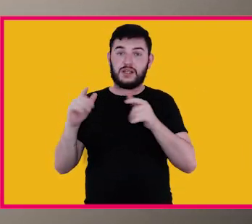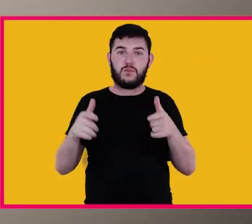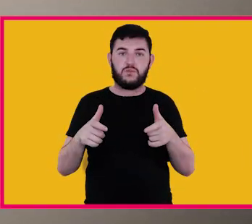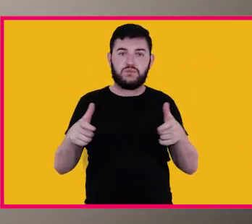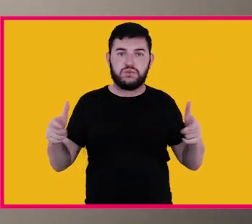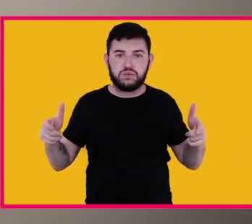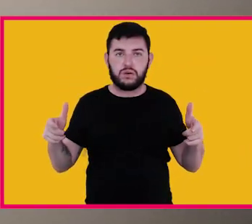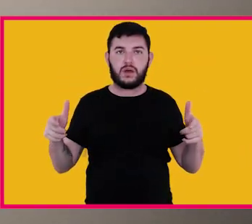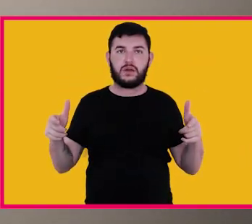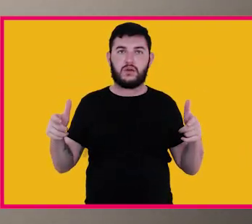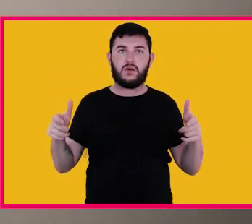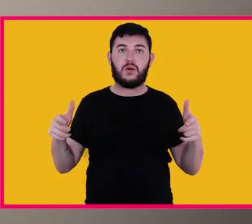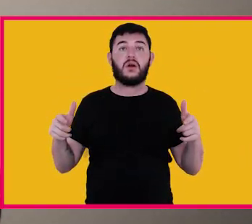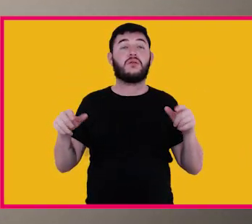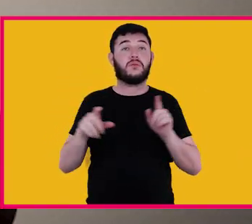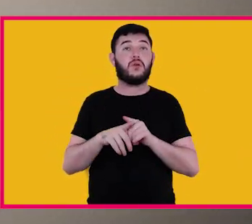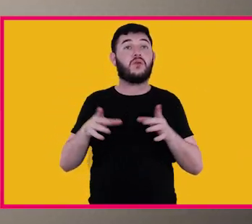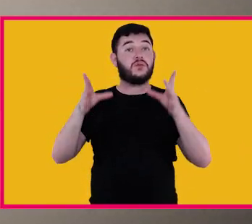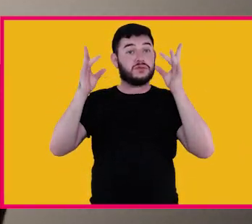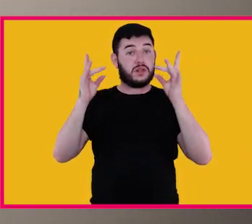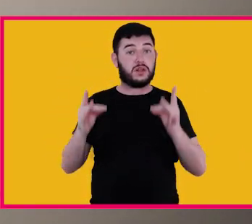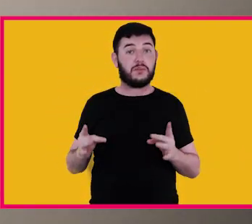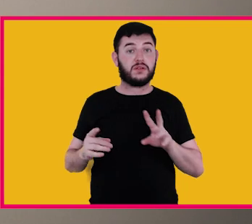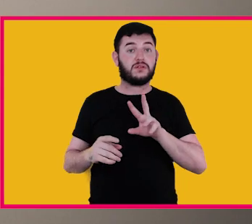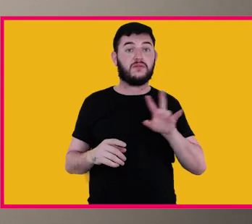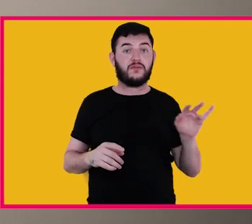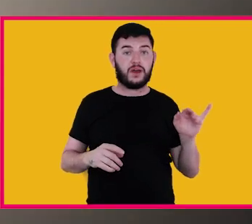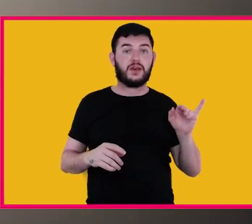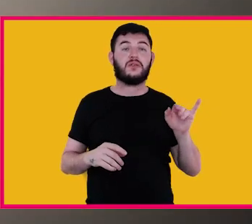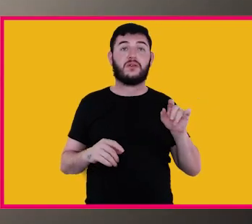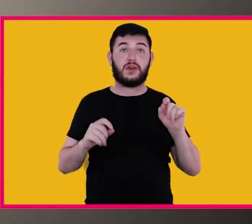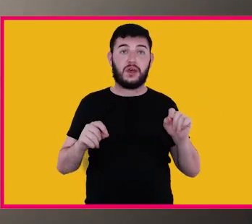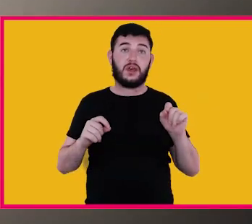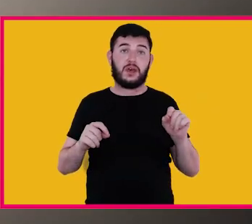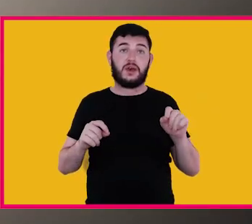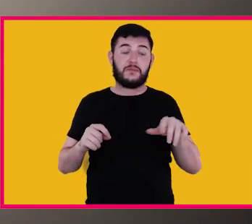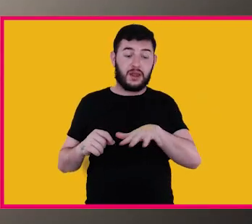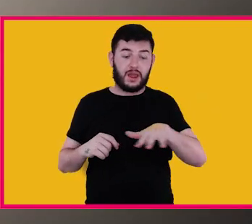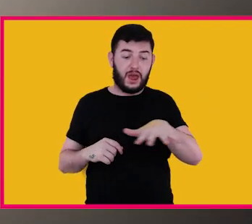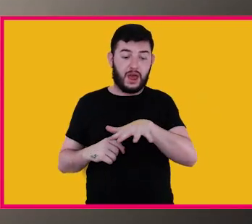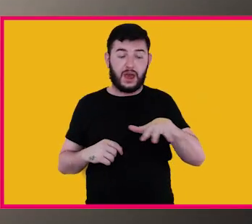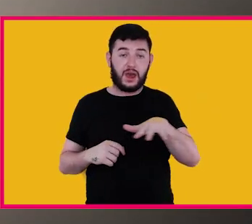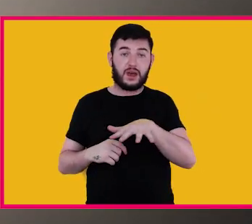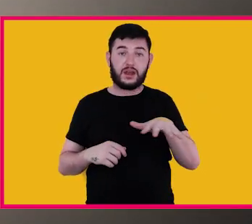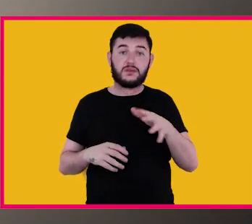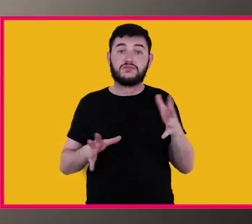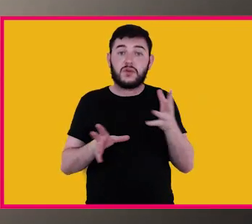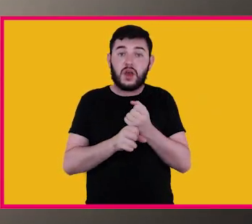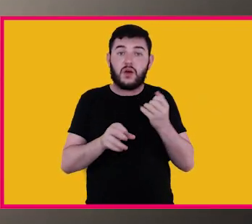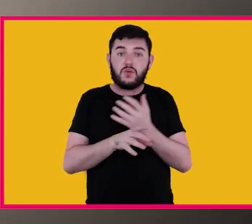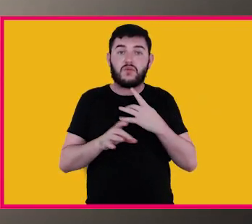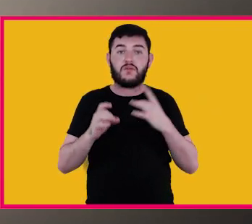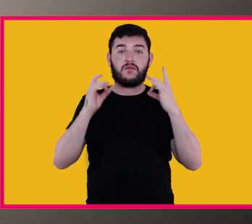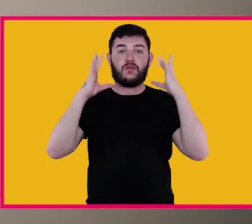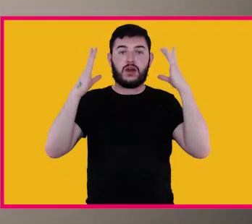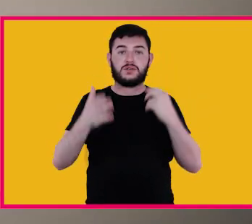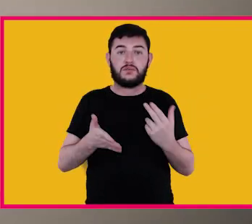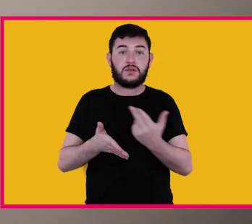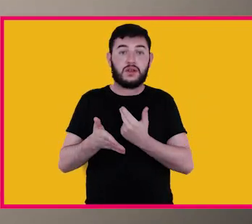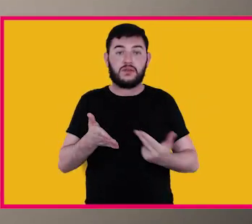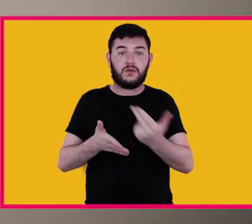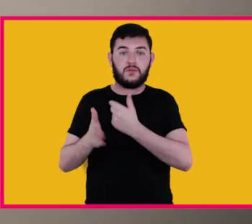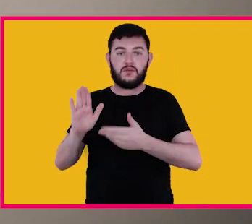os elementos dessa composição também vão ser multiplicados por essa área, possibilitando fácil adequação ao desenho proposto para a implantação.